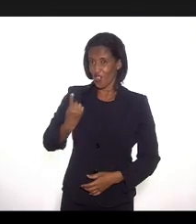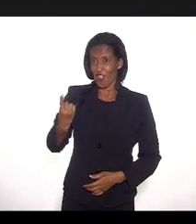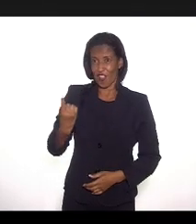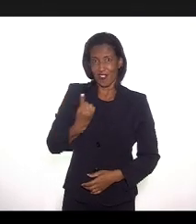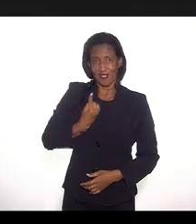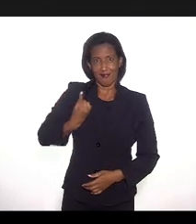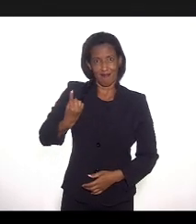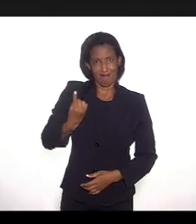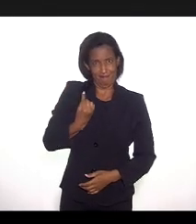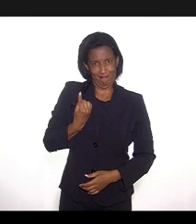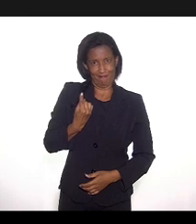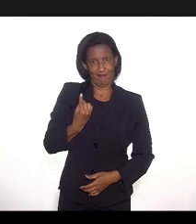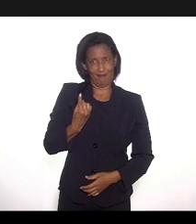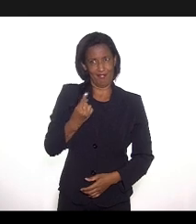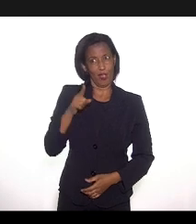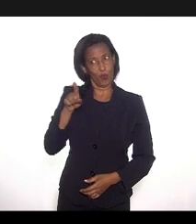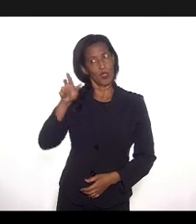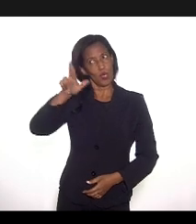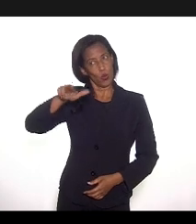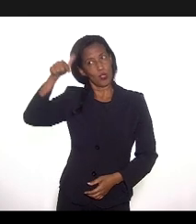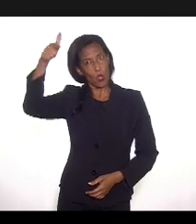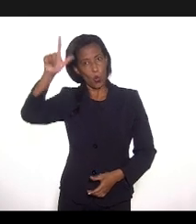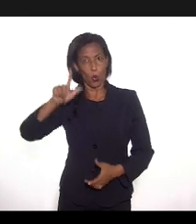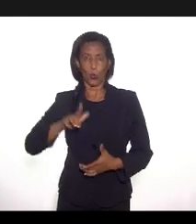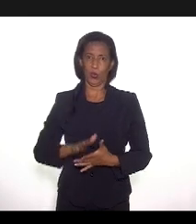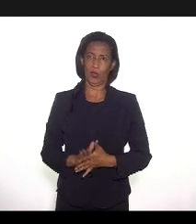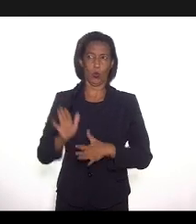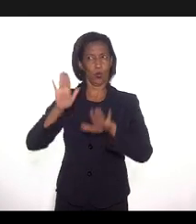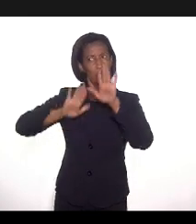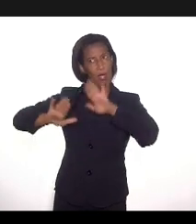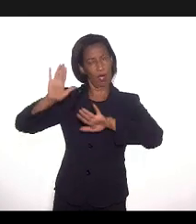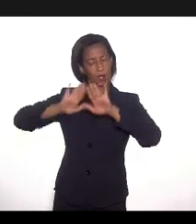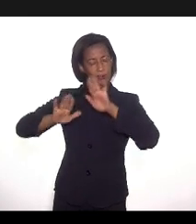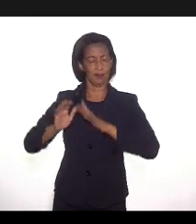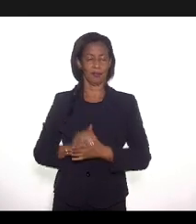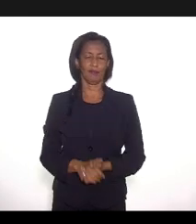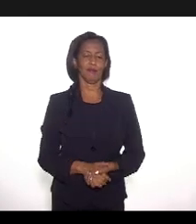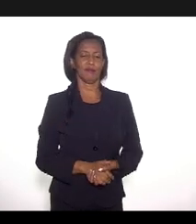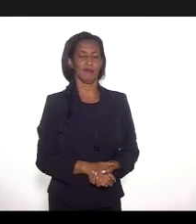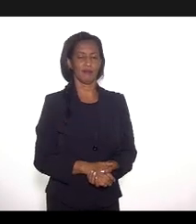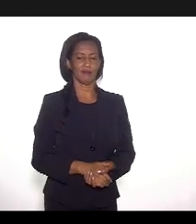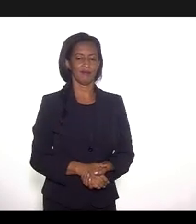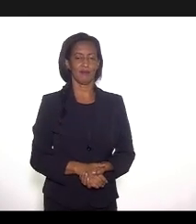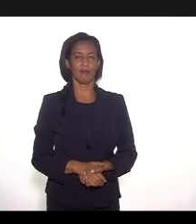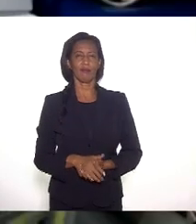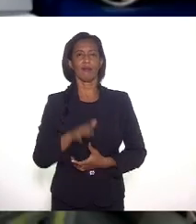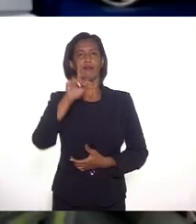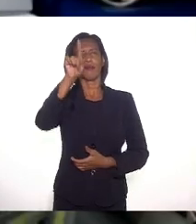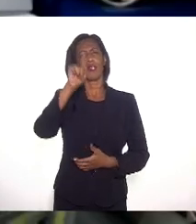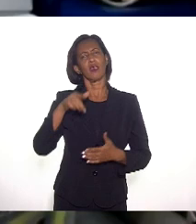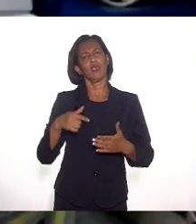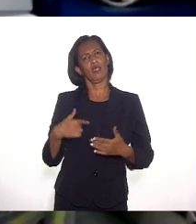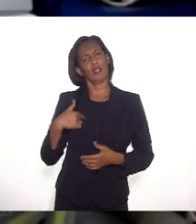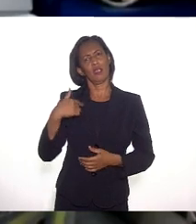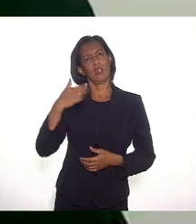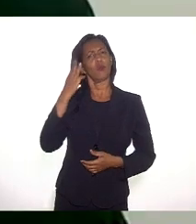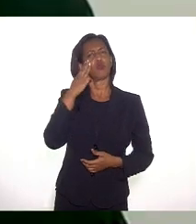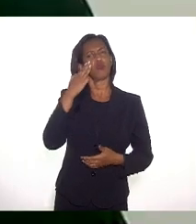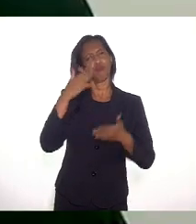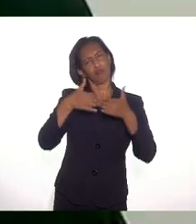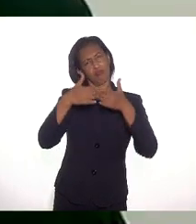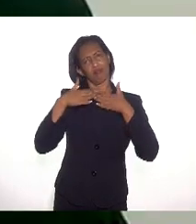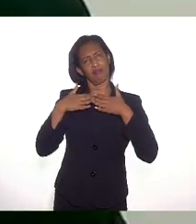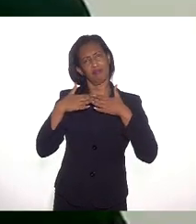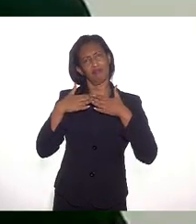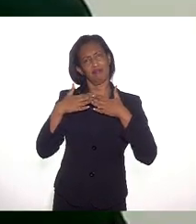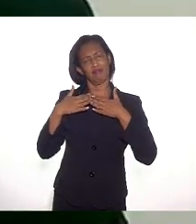Eu acho que você tem que usar outra. Cuidado, Márcio. Eu queria pedir licença para me retirar, que eu tenho uma agenda agora meio-dia. Vamos encerrar, meu, Modeto.